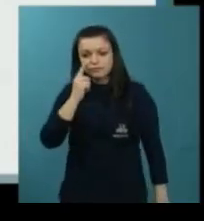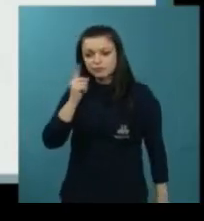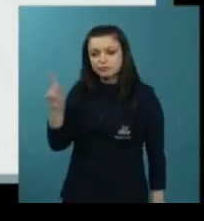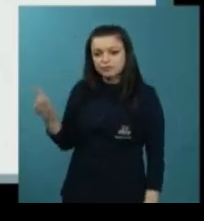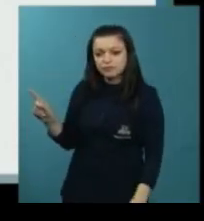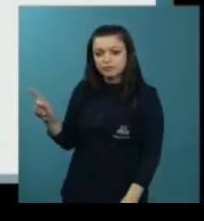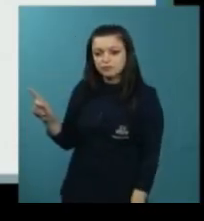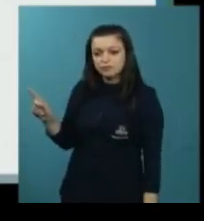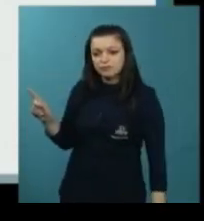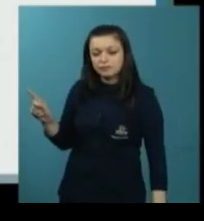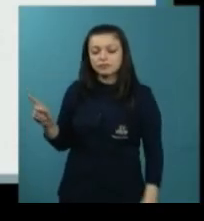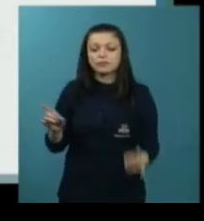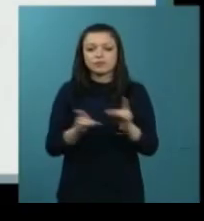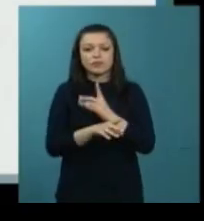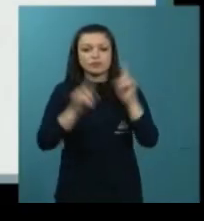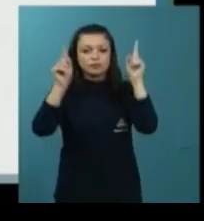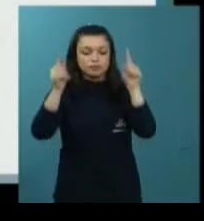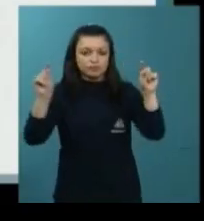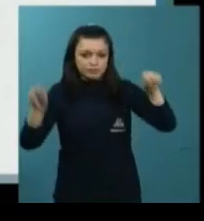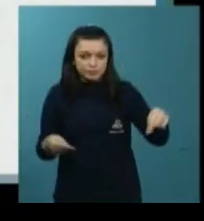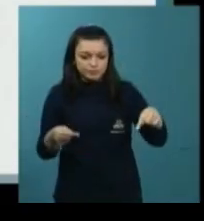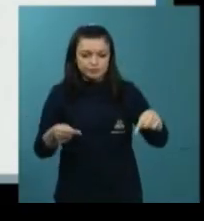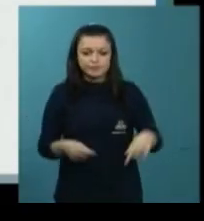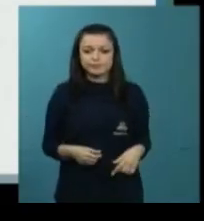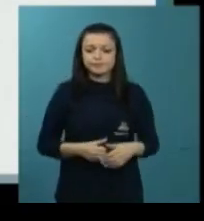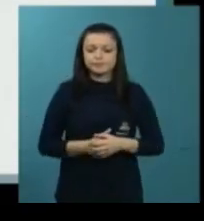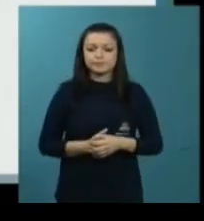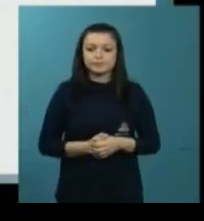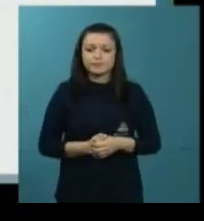Y, fecha parênteses e fecha a chave.